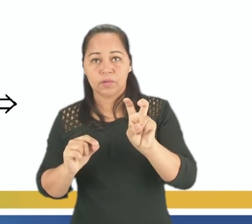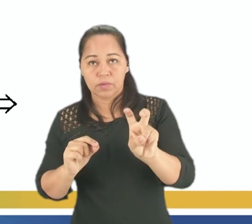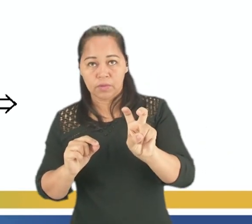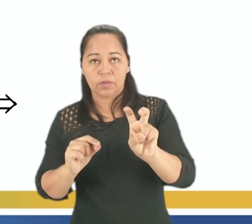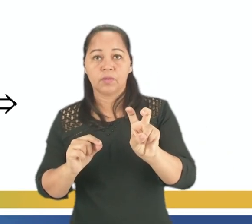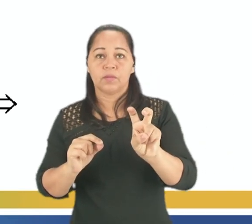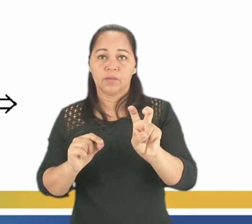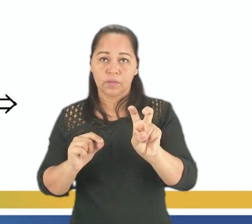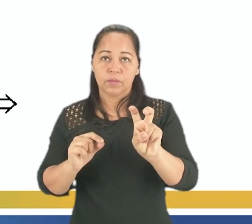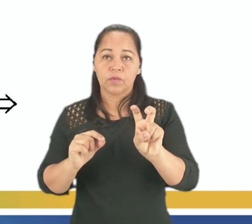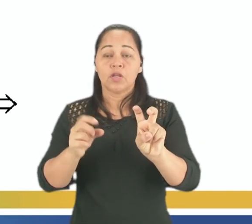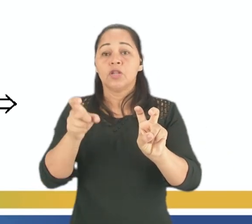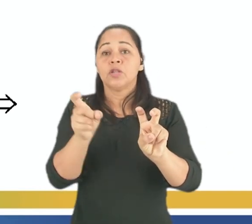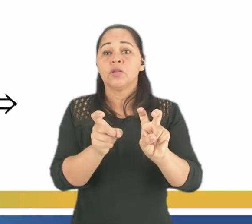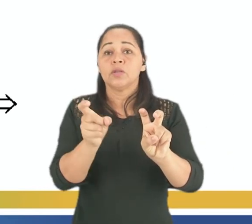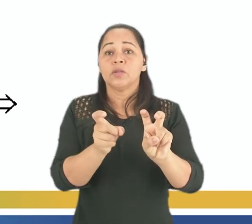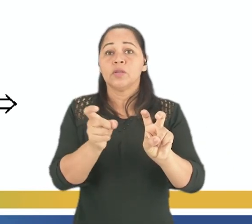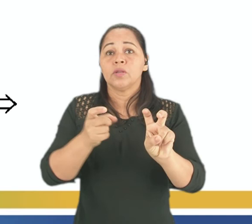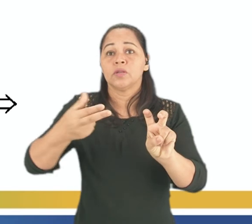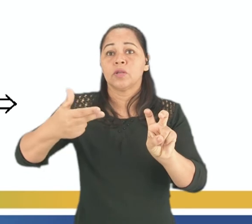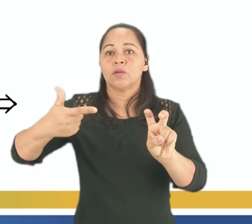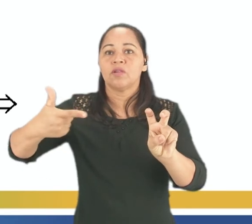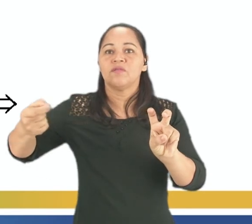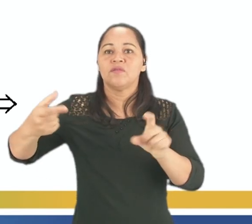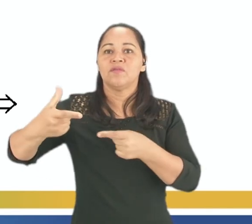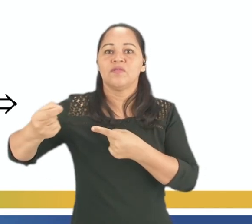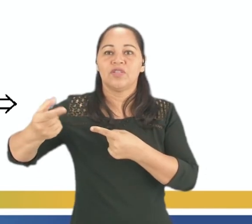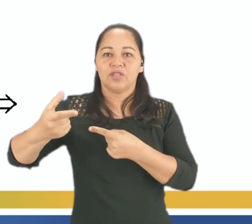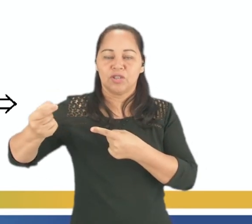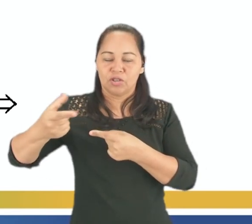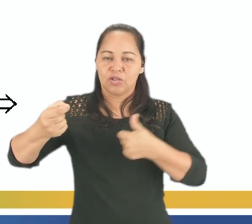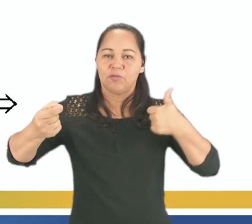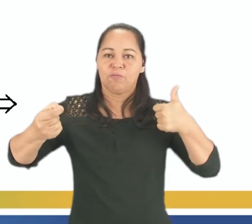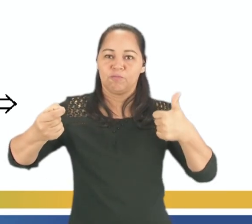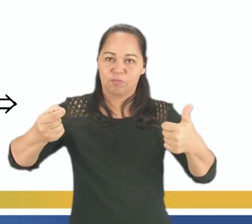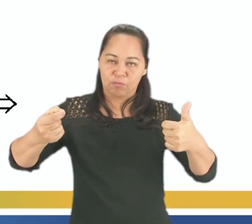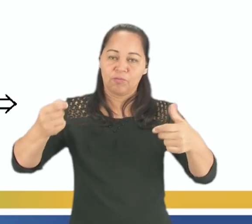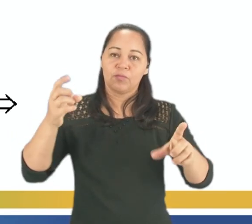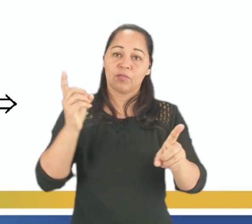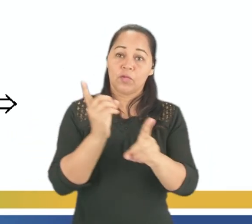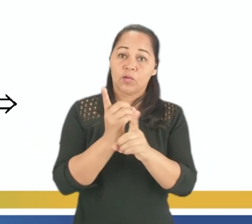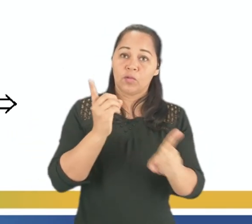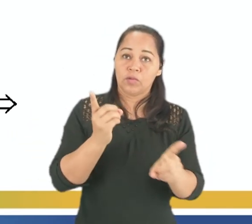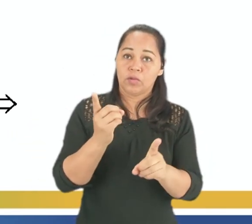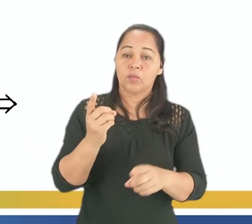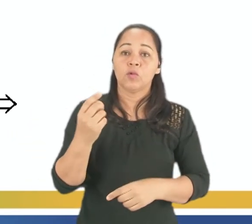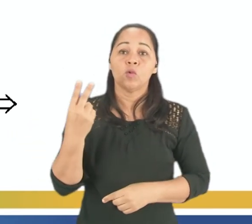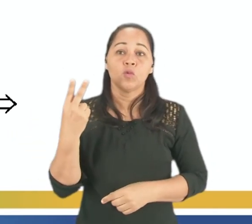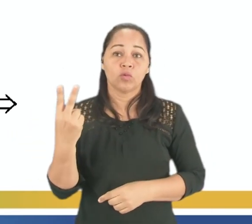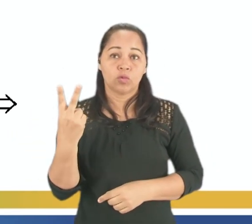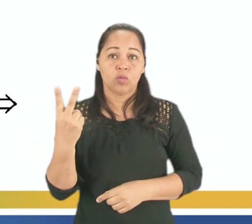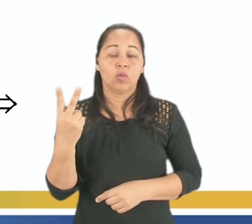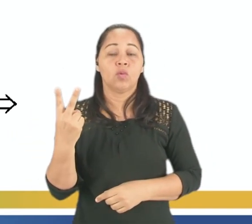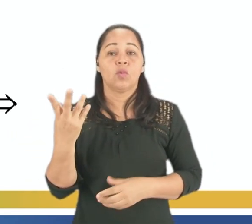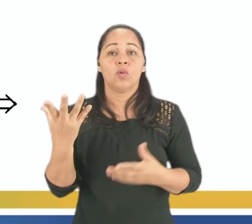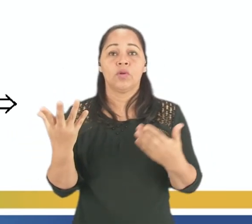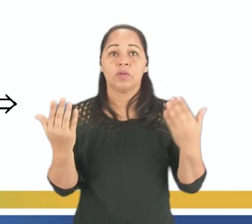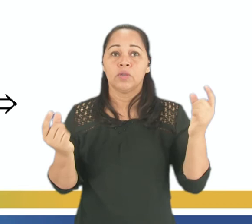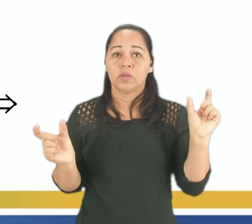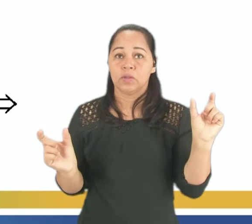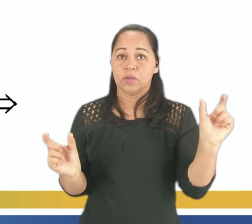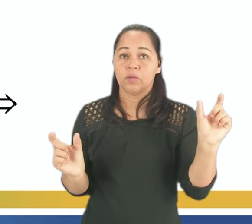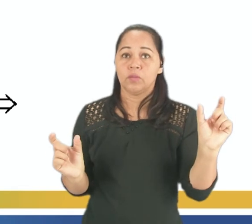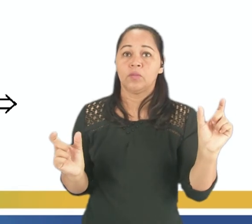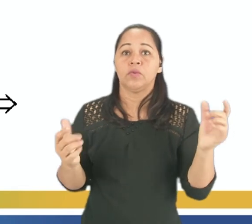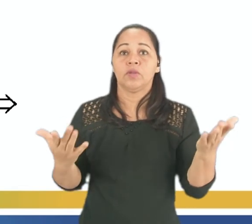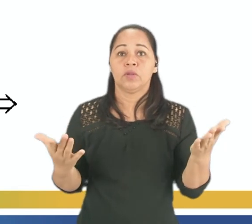25 menos 5, que é igual a 20. Então, com isso, nós encontramos os dois resultados aí das